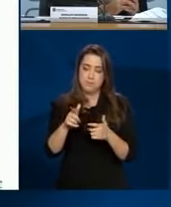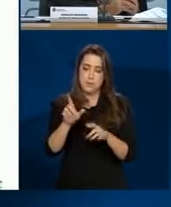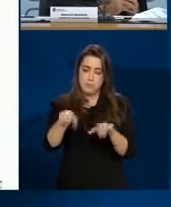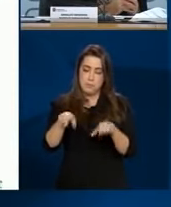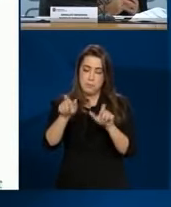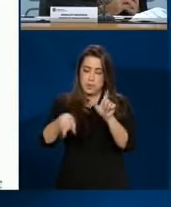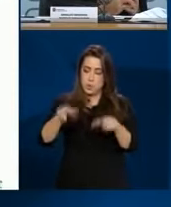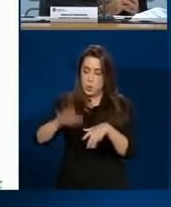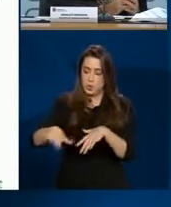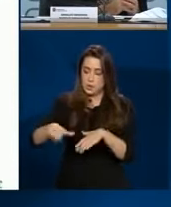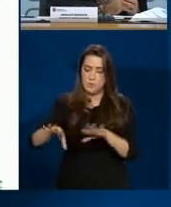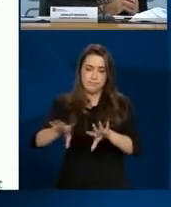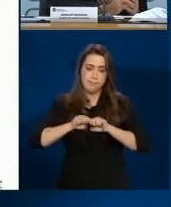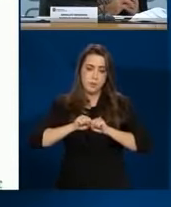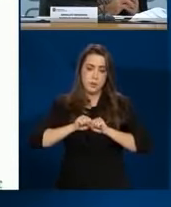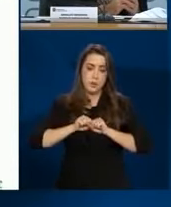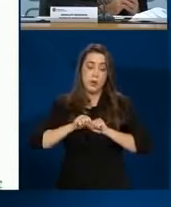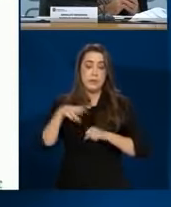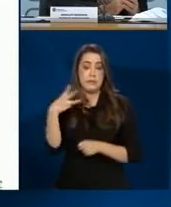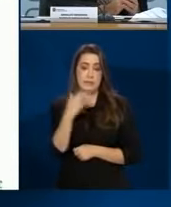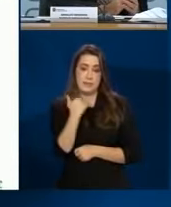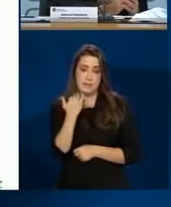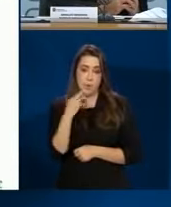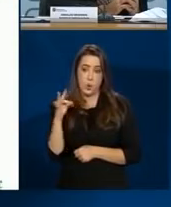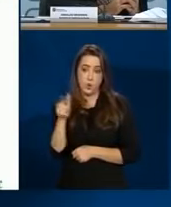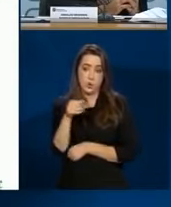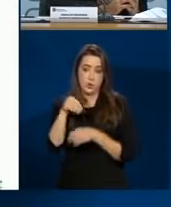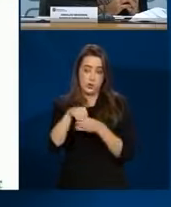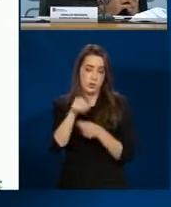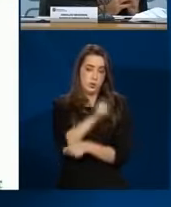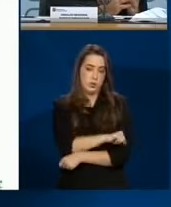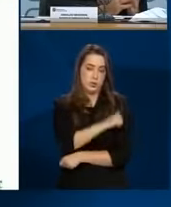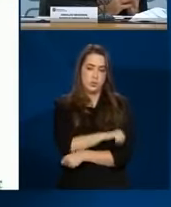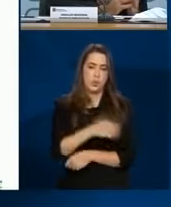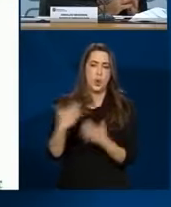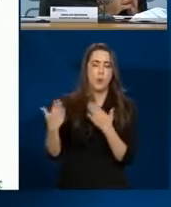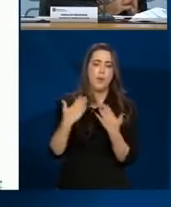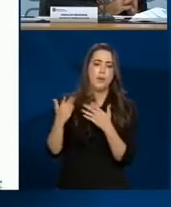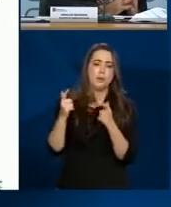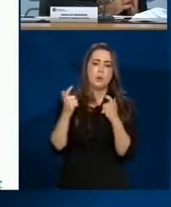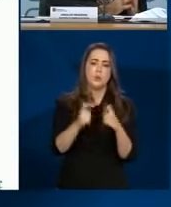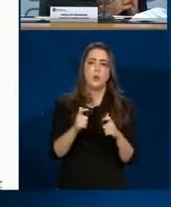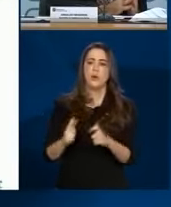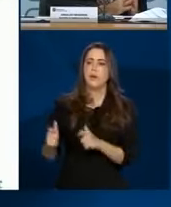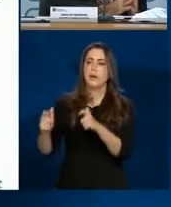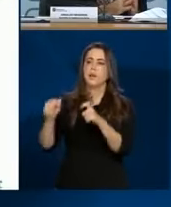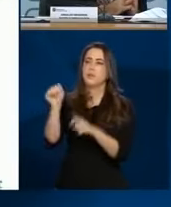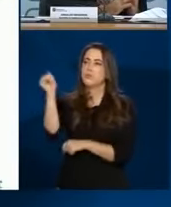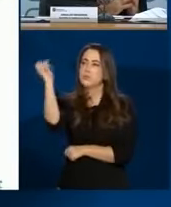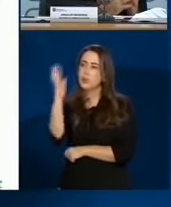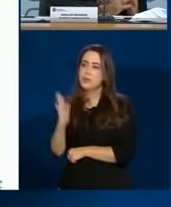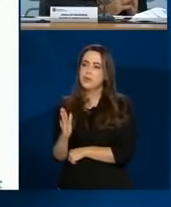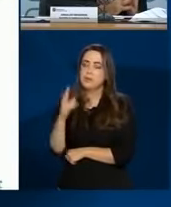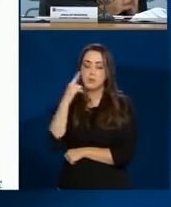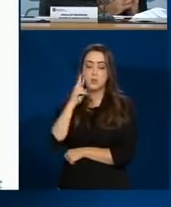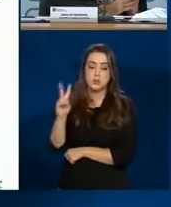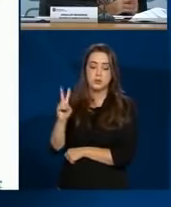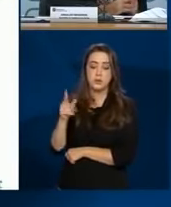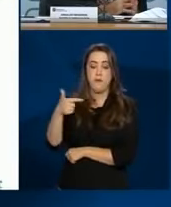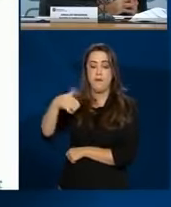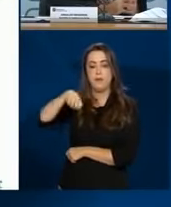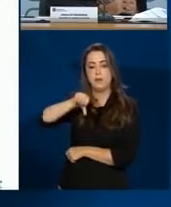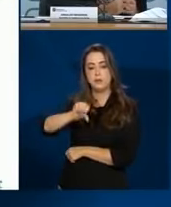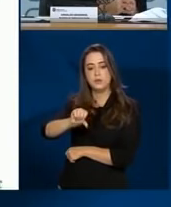óbitos, todos eles no Rio de Janeiro. Quando a gente avalia esses casos por unidade da federação, tivemos 29